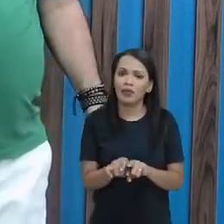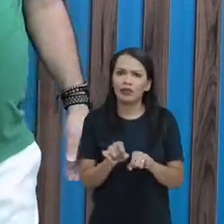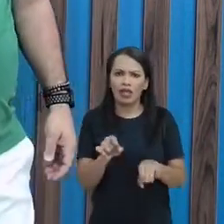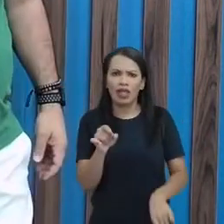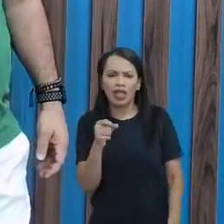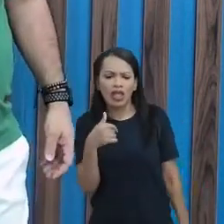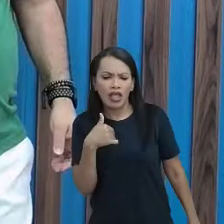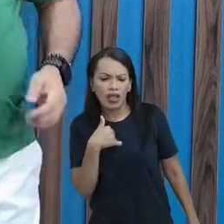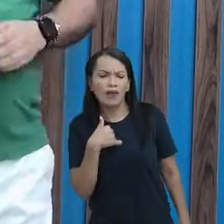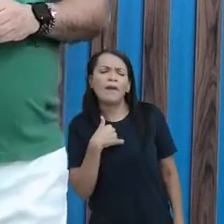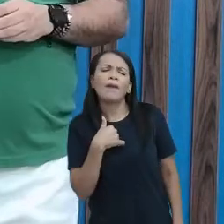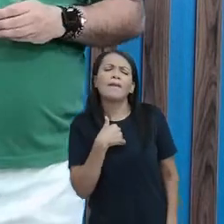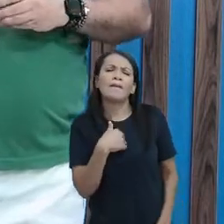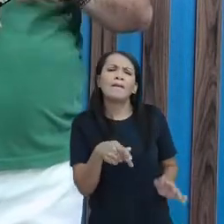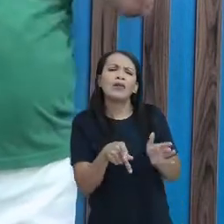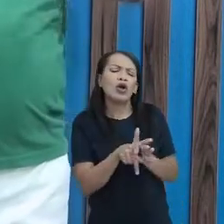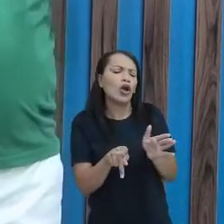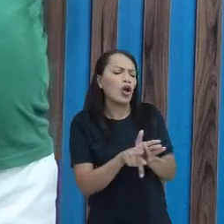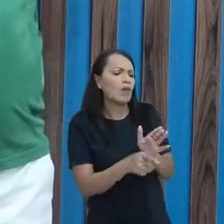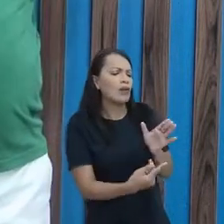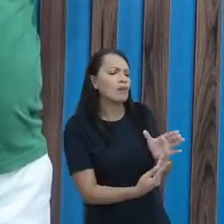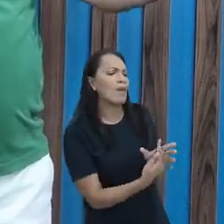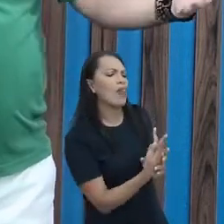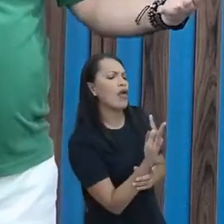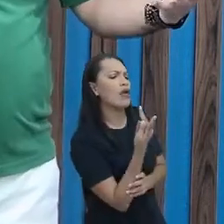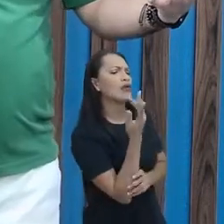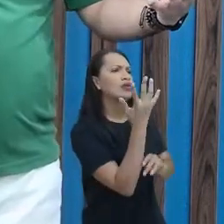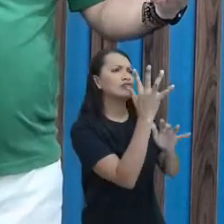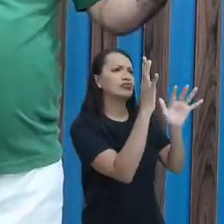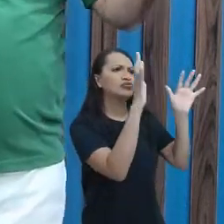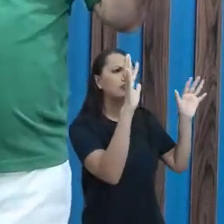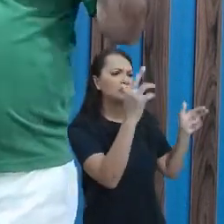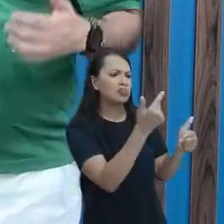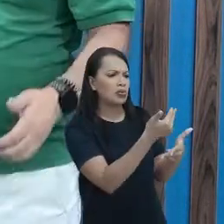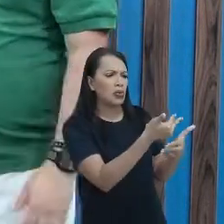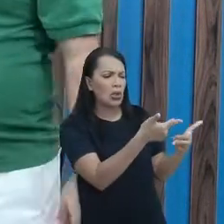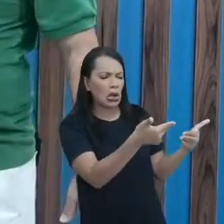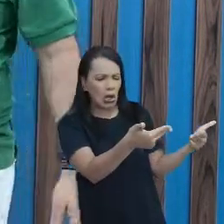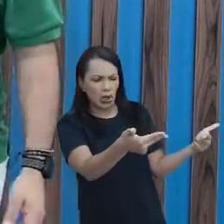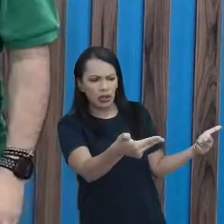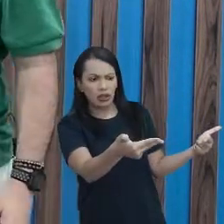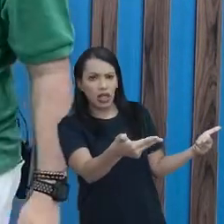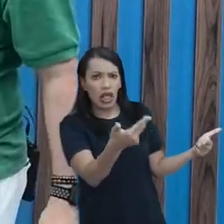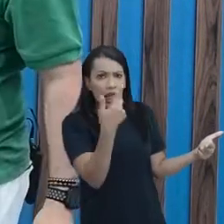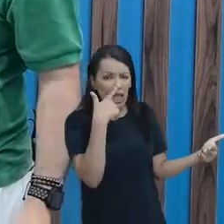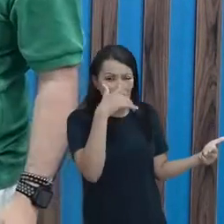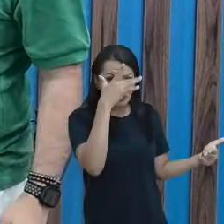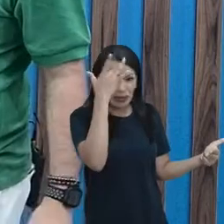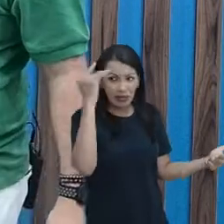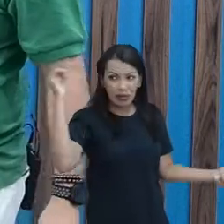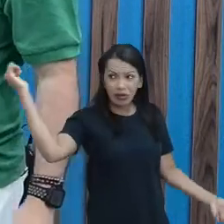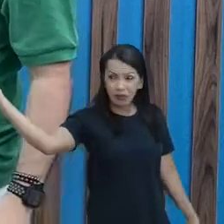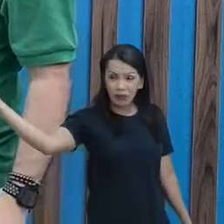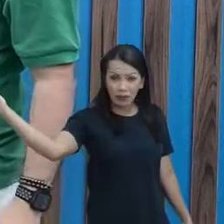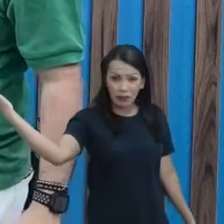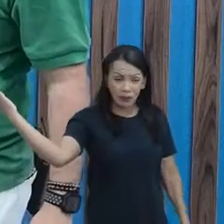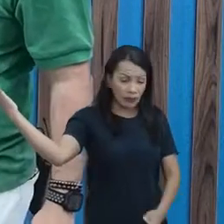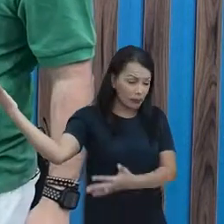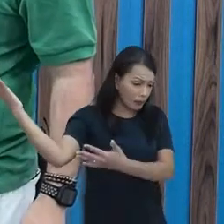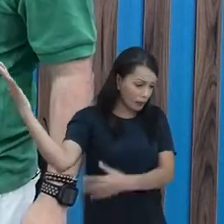o povo soviético, ele tinha que abandonar ali, né, toda e